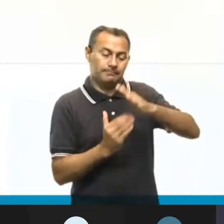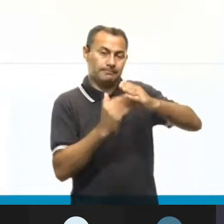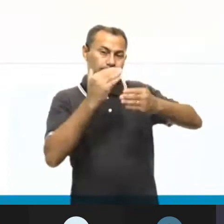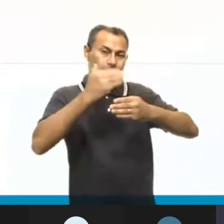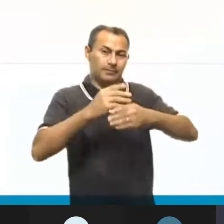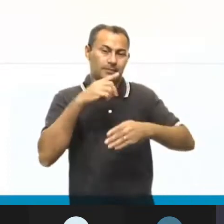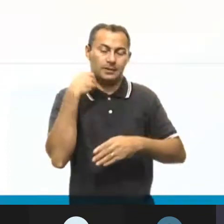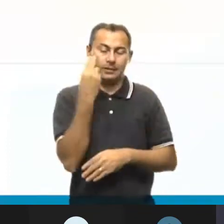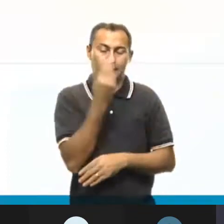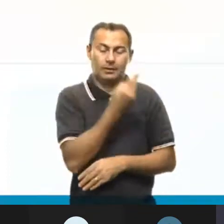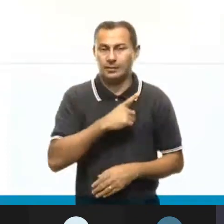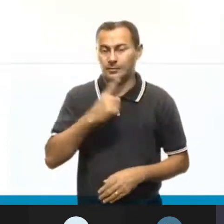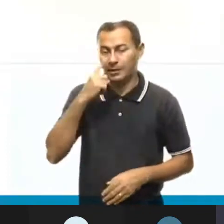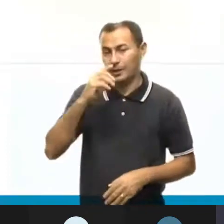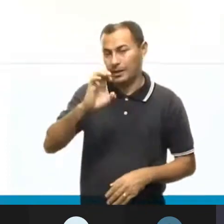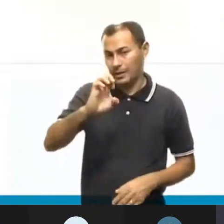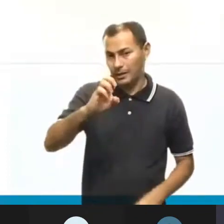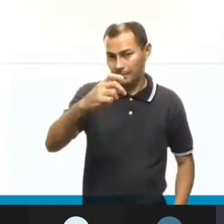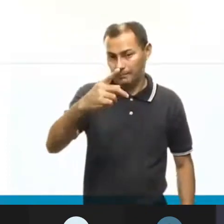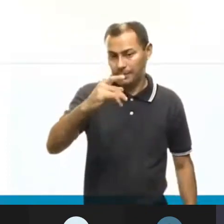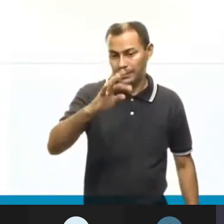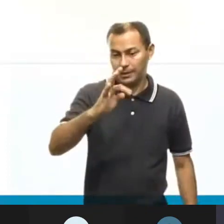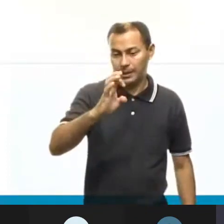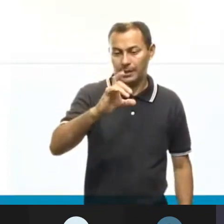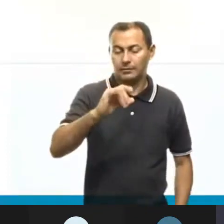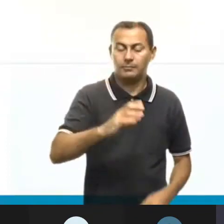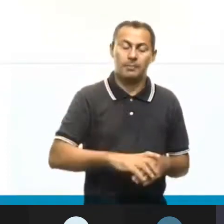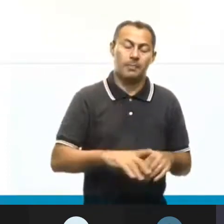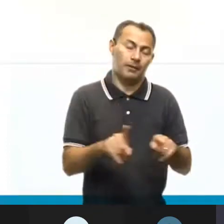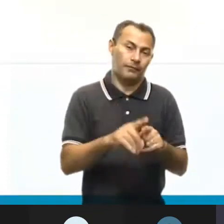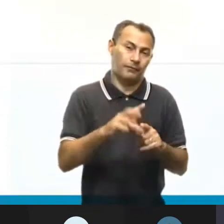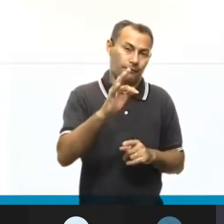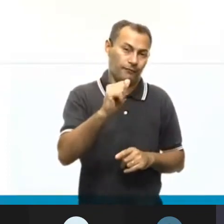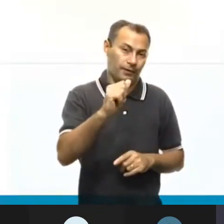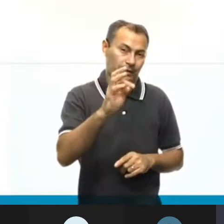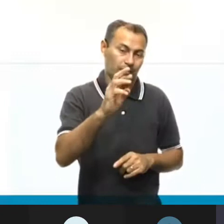cavidade nasal, que é onde nós temos o epitélio olfatório, que é